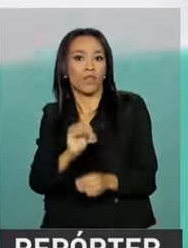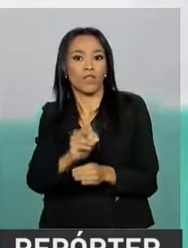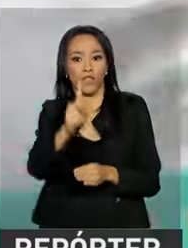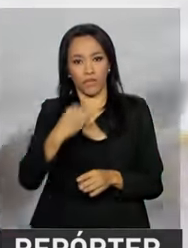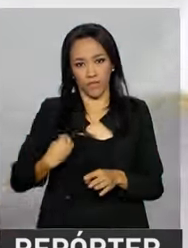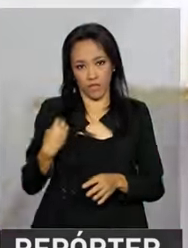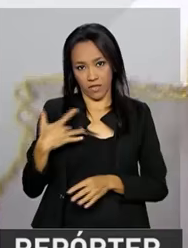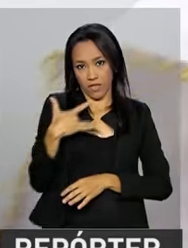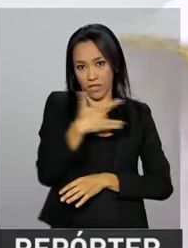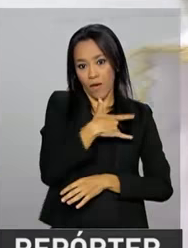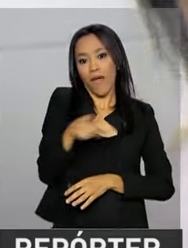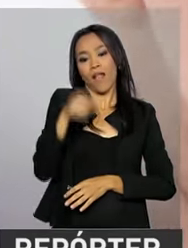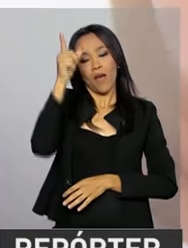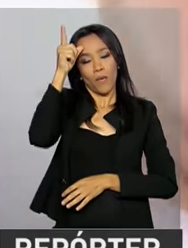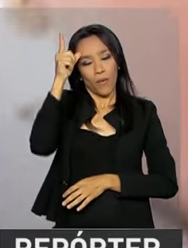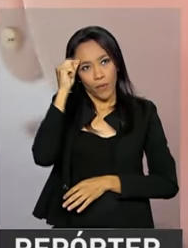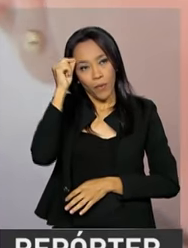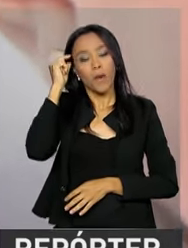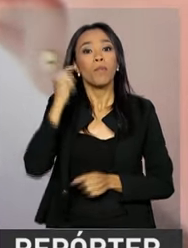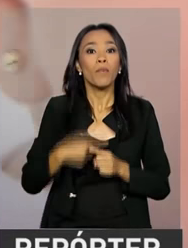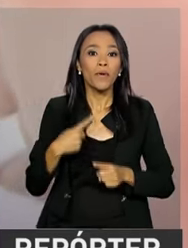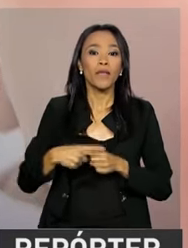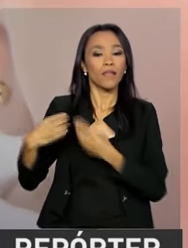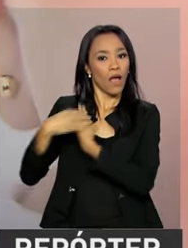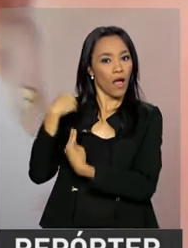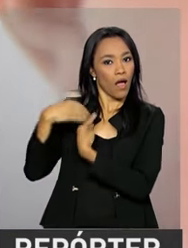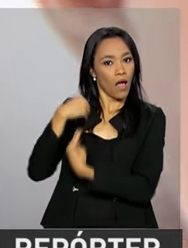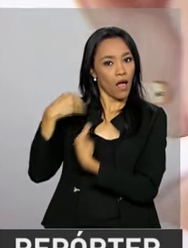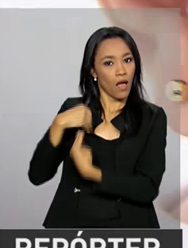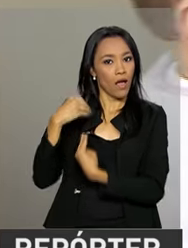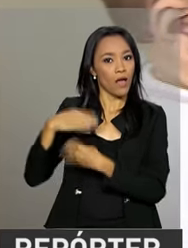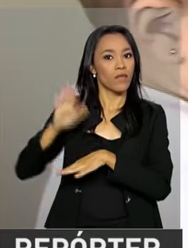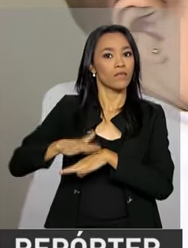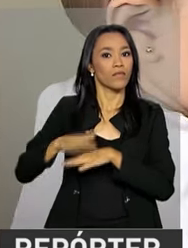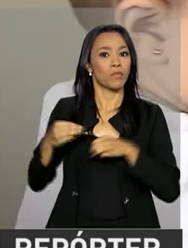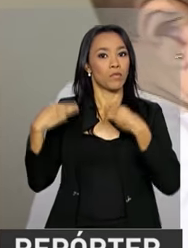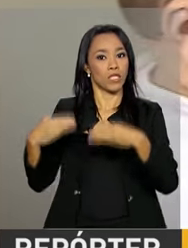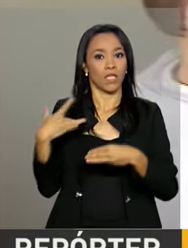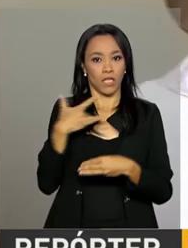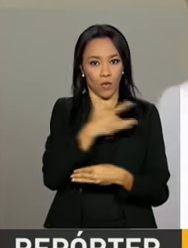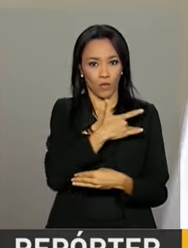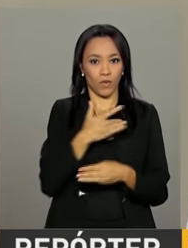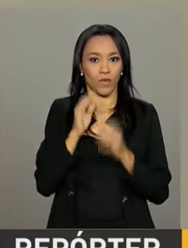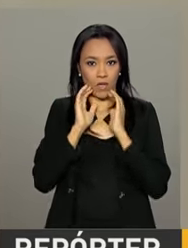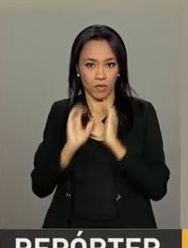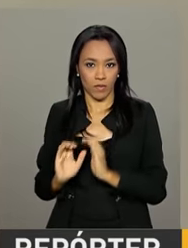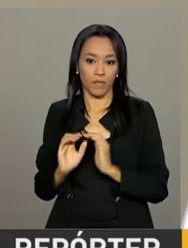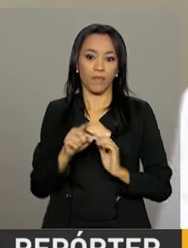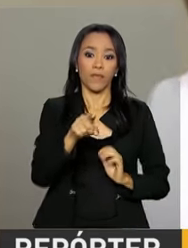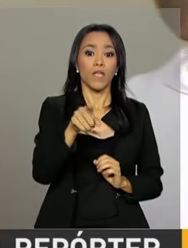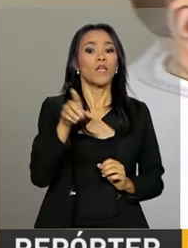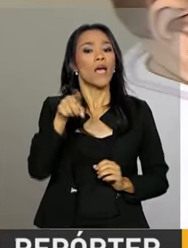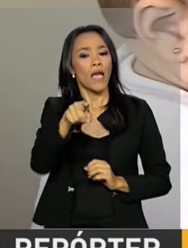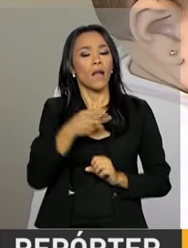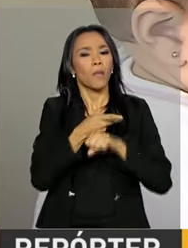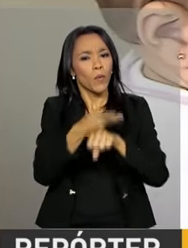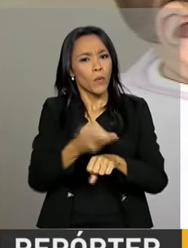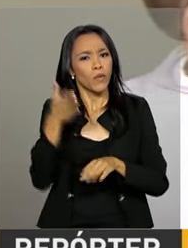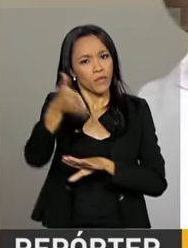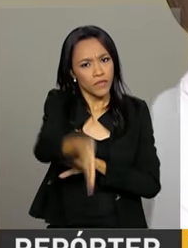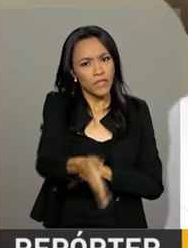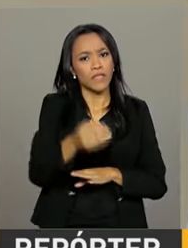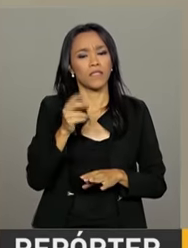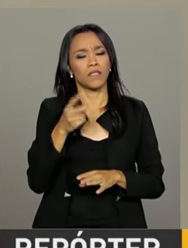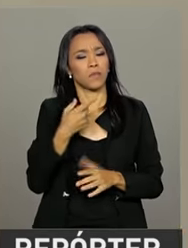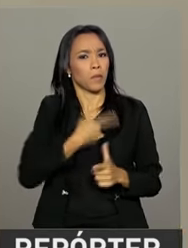tranquila porque está seguindo direitinho as recomendações do ministério da saúde todo mês é procurar ver no dia anterior um